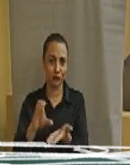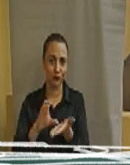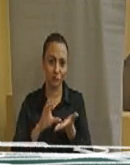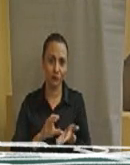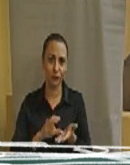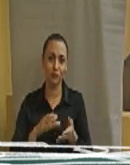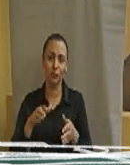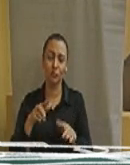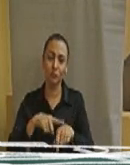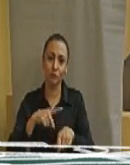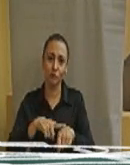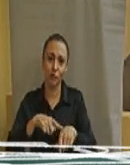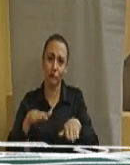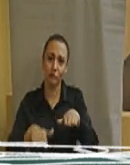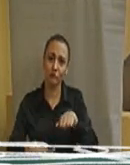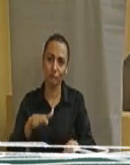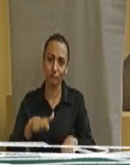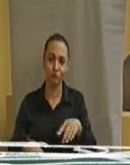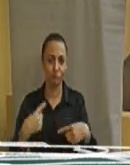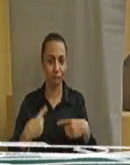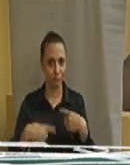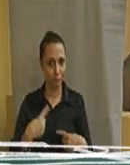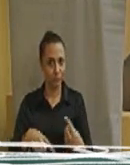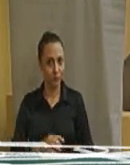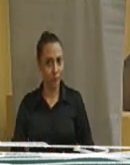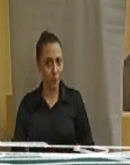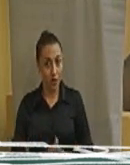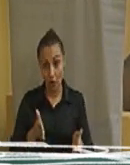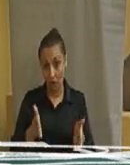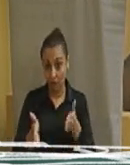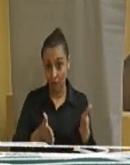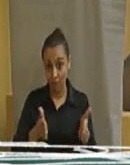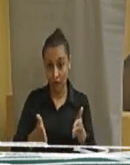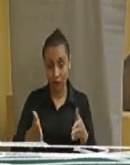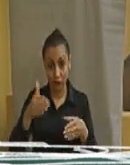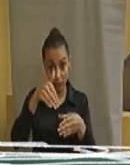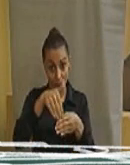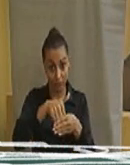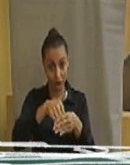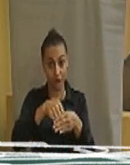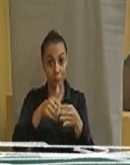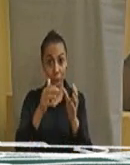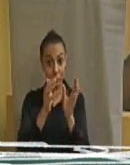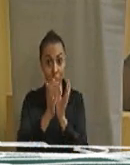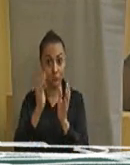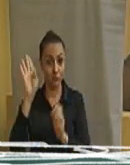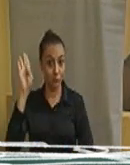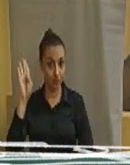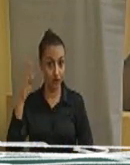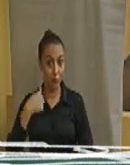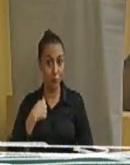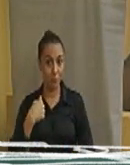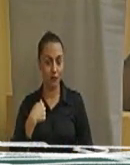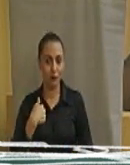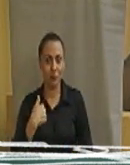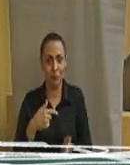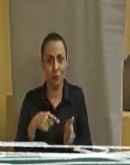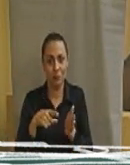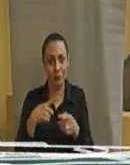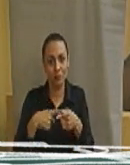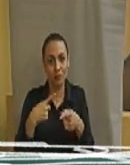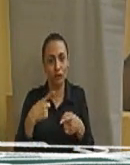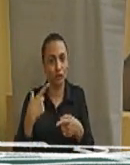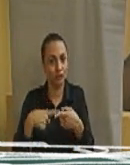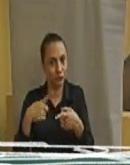Durante a campanha, mesmo com as limitações físicas às que estou subordinada por conta da cirurgia